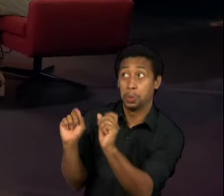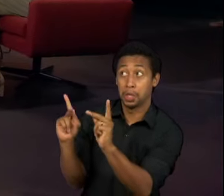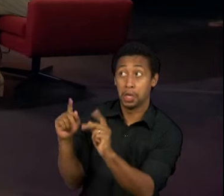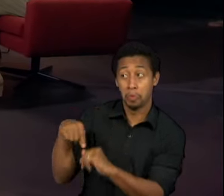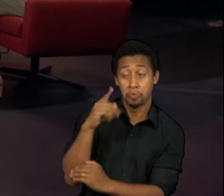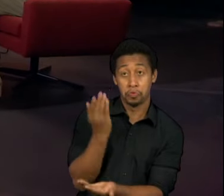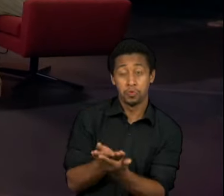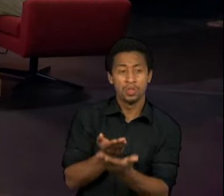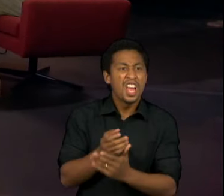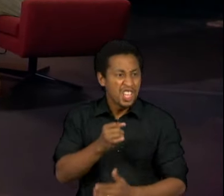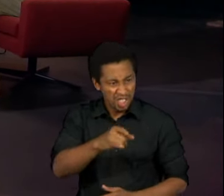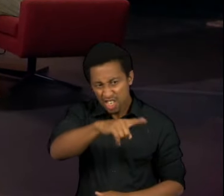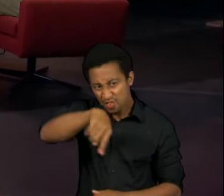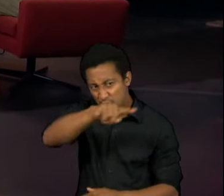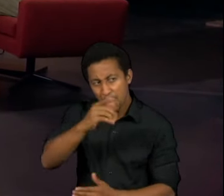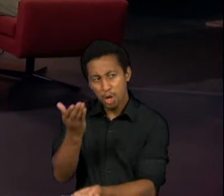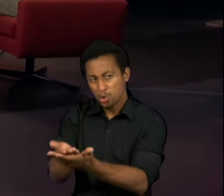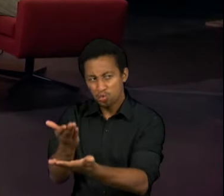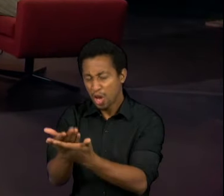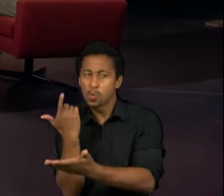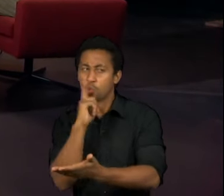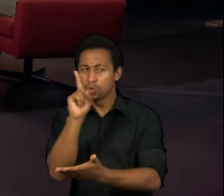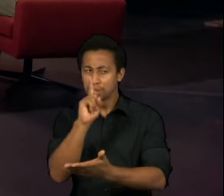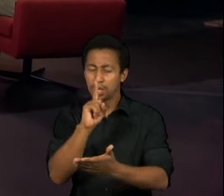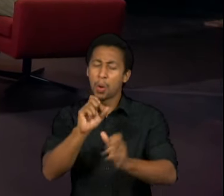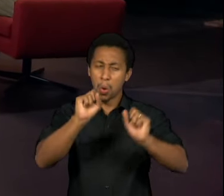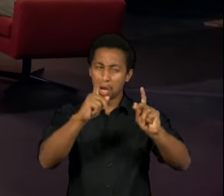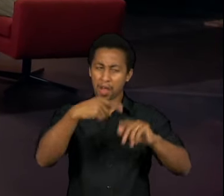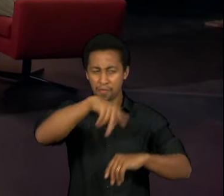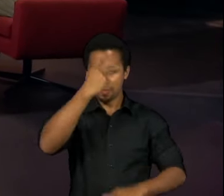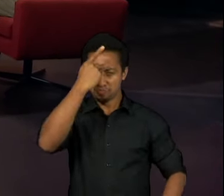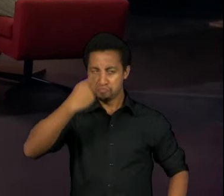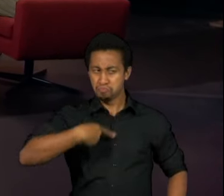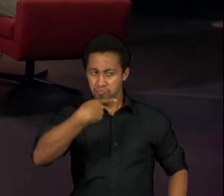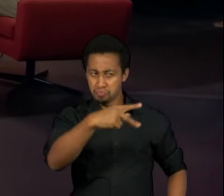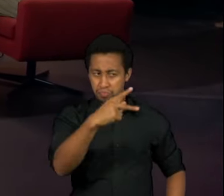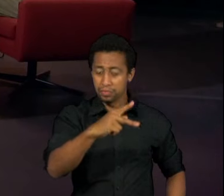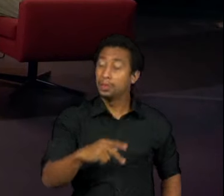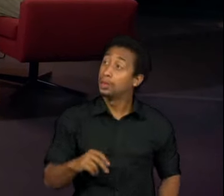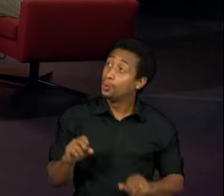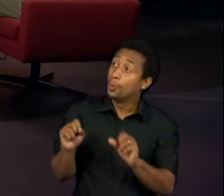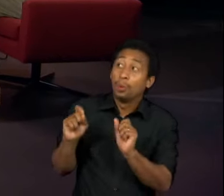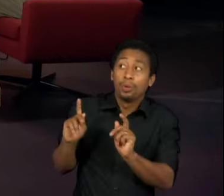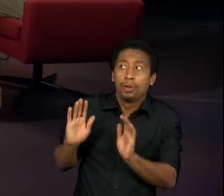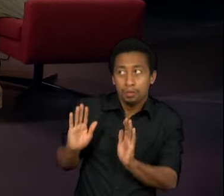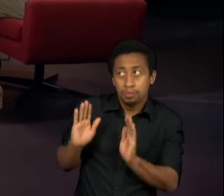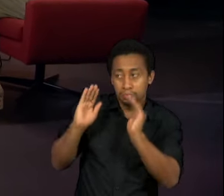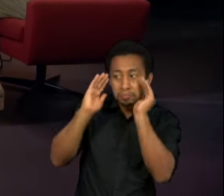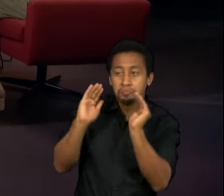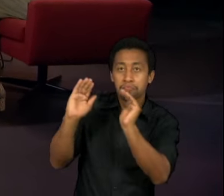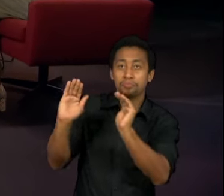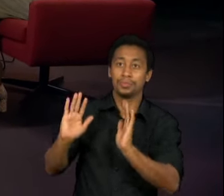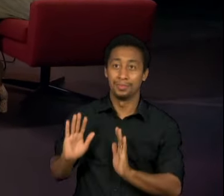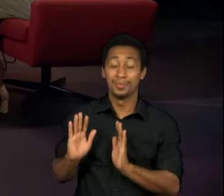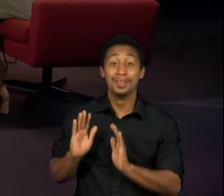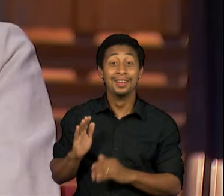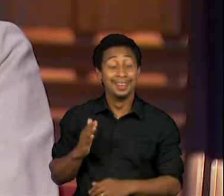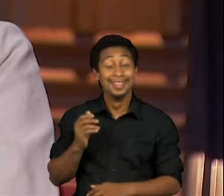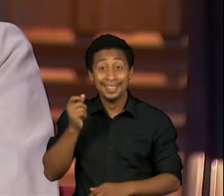desgraçado por você segue sua vida tá escutando falava tô escutando pai então muito disso meu pai muito